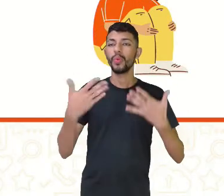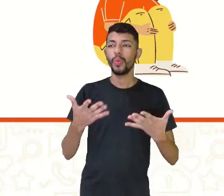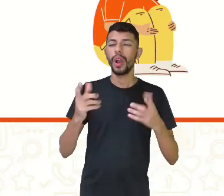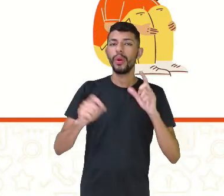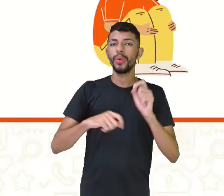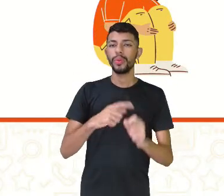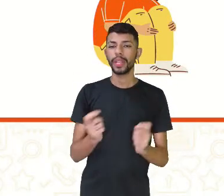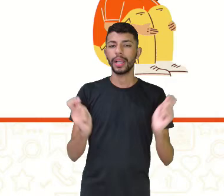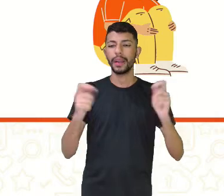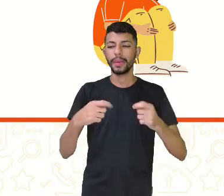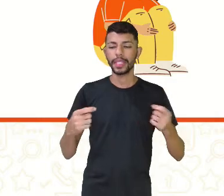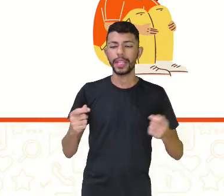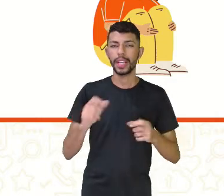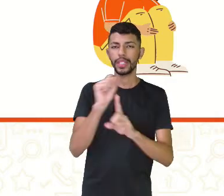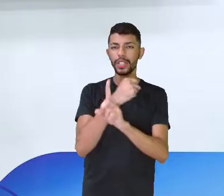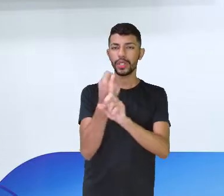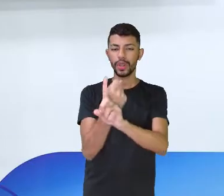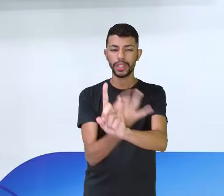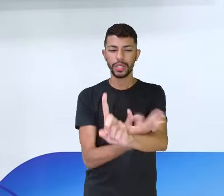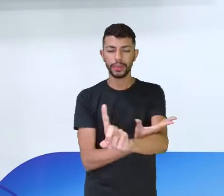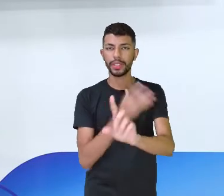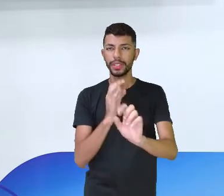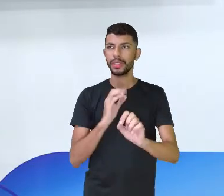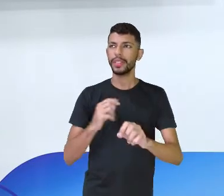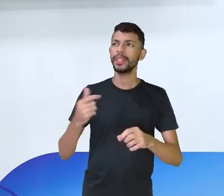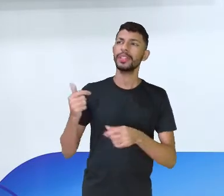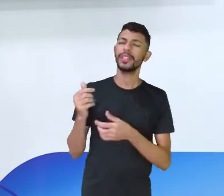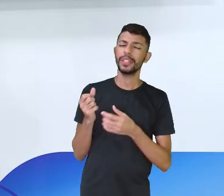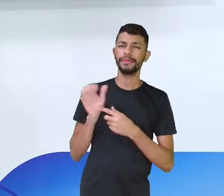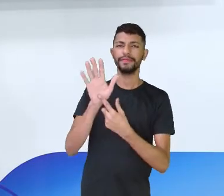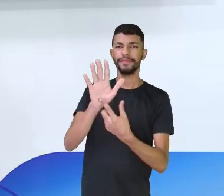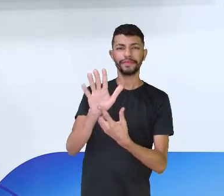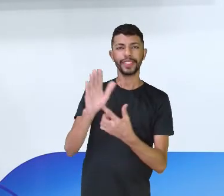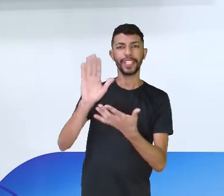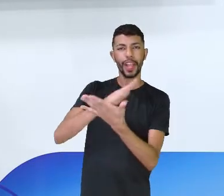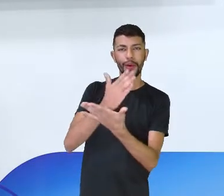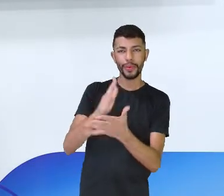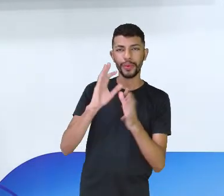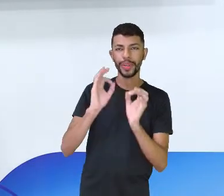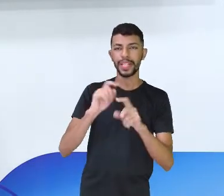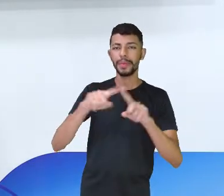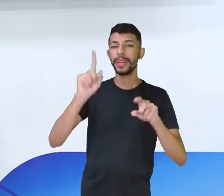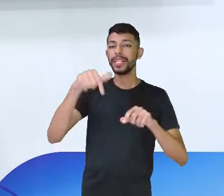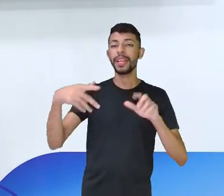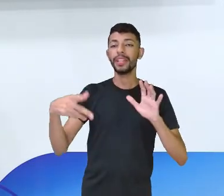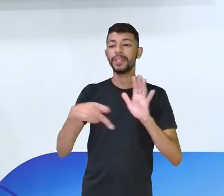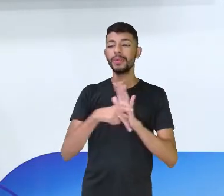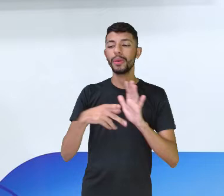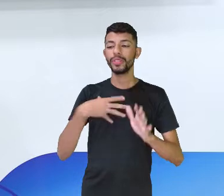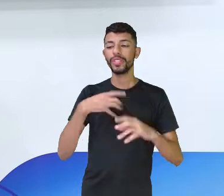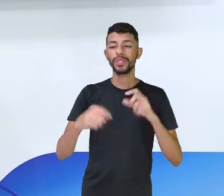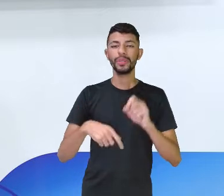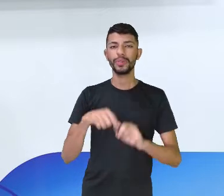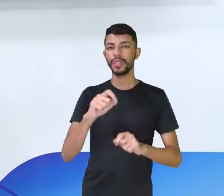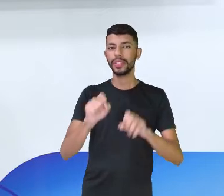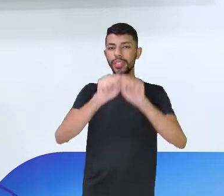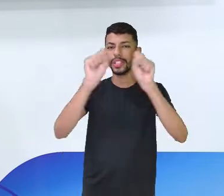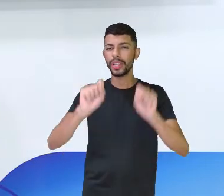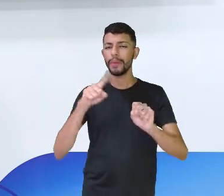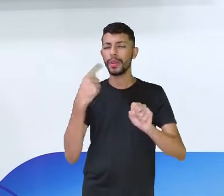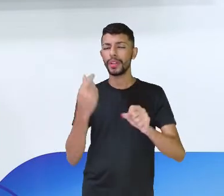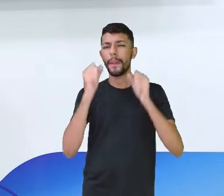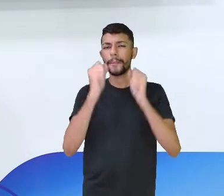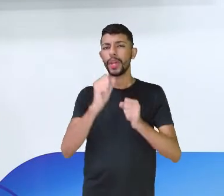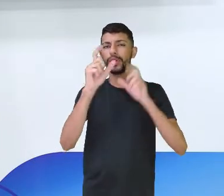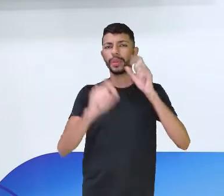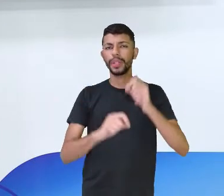competências socioemocionais, né? Contemplei algumas na minha fala, mas aí eu trouxe de forma sistemática para que a gente possa ir fazendo o nosso